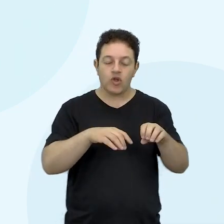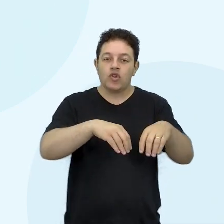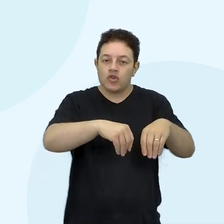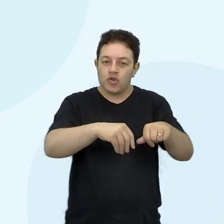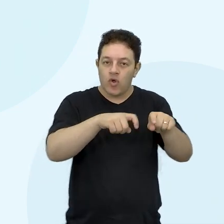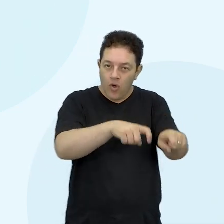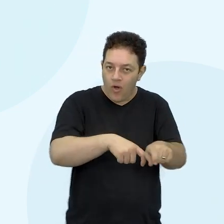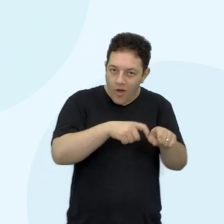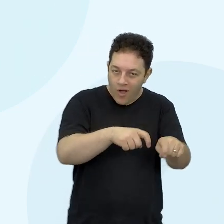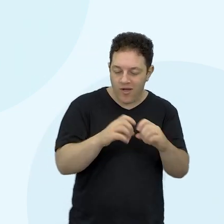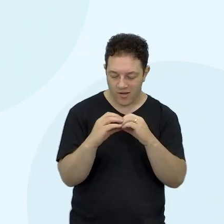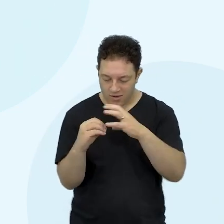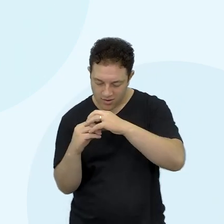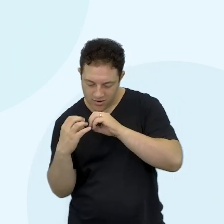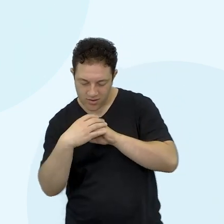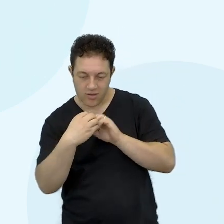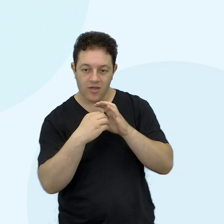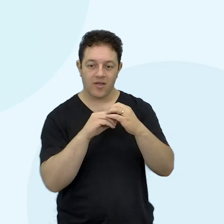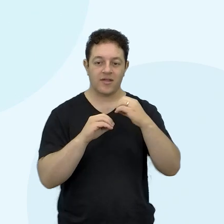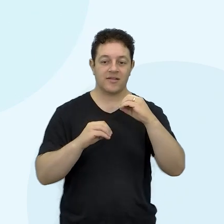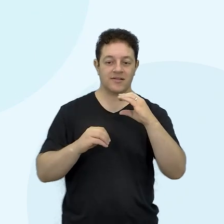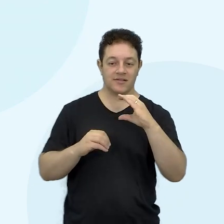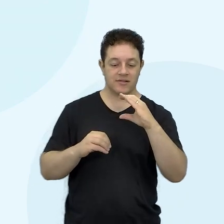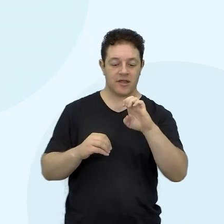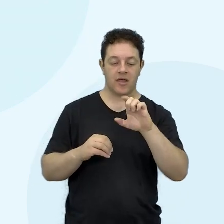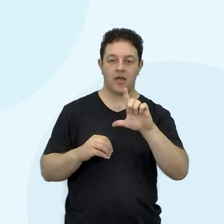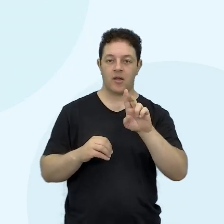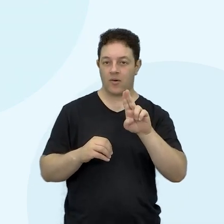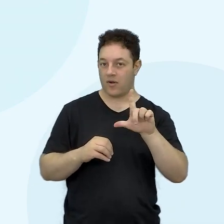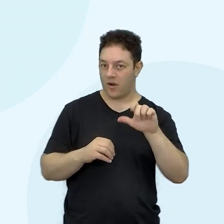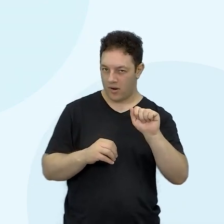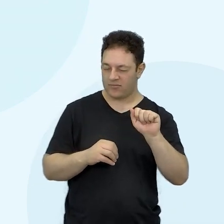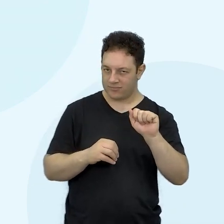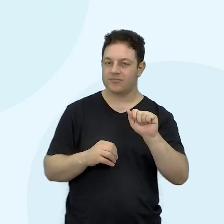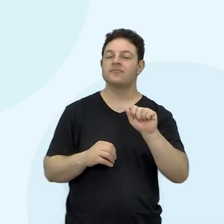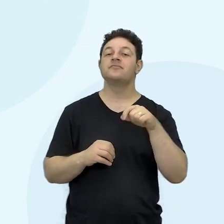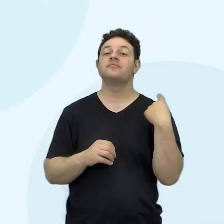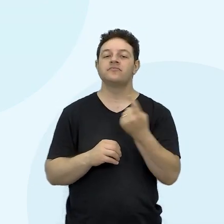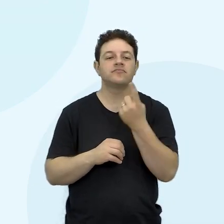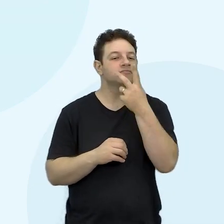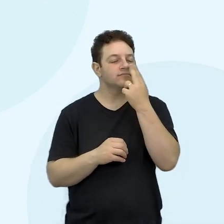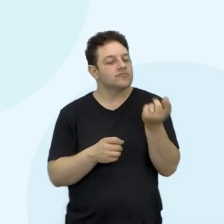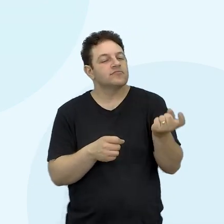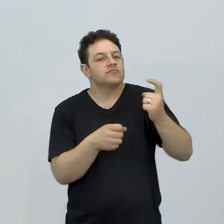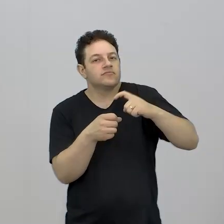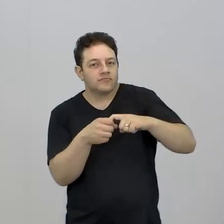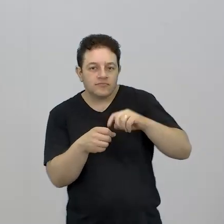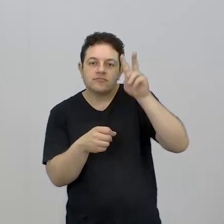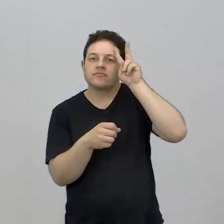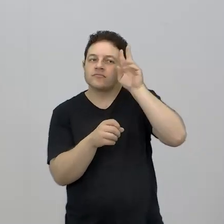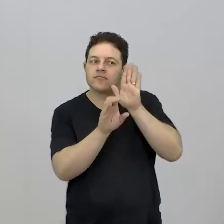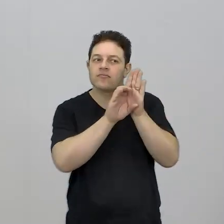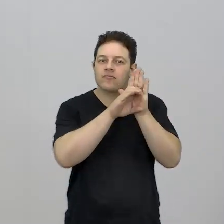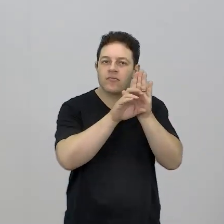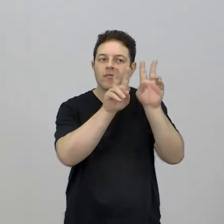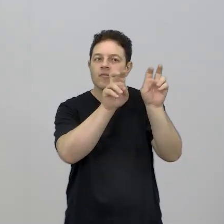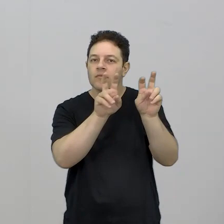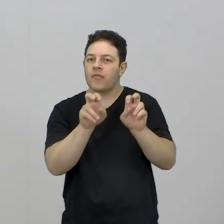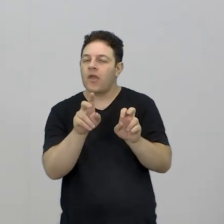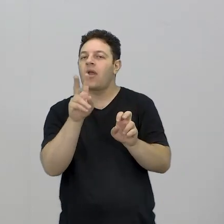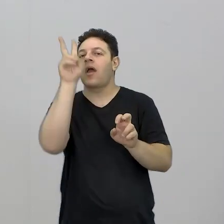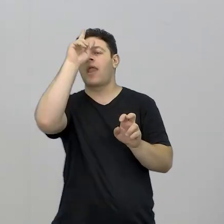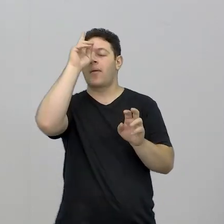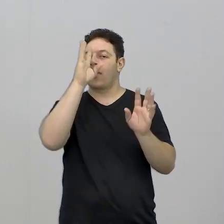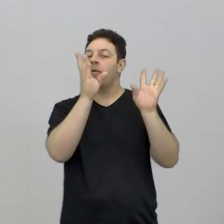solo à célula. Então, olha só, a gente vai retomar né, algumas coisas, né, alguns conceitos, assuntos que a